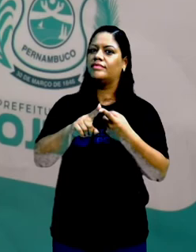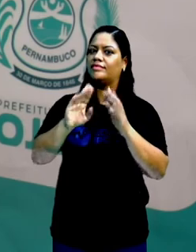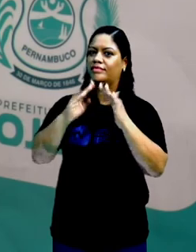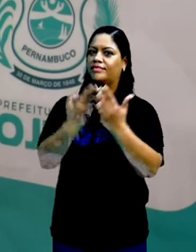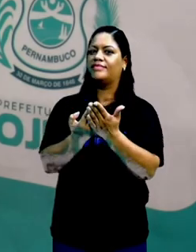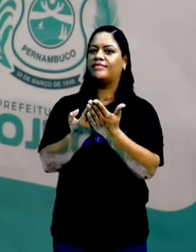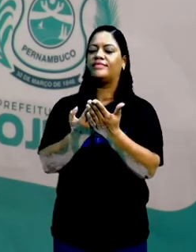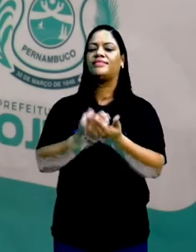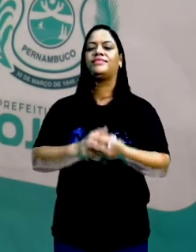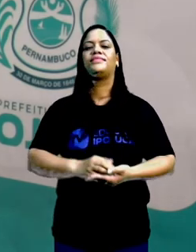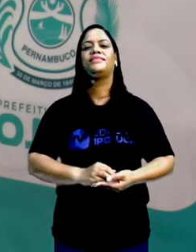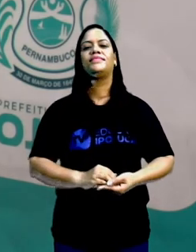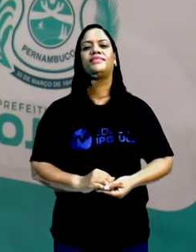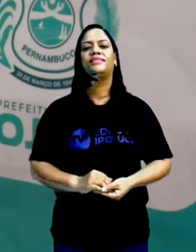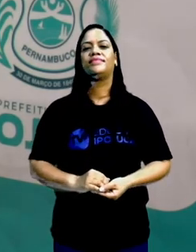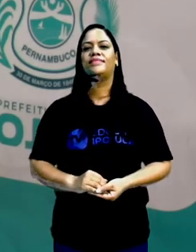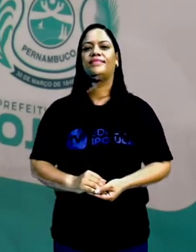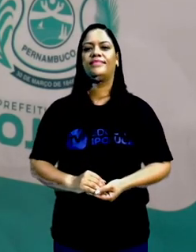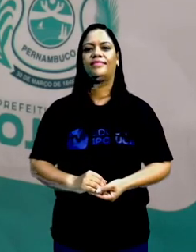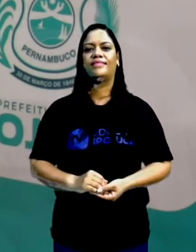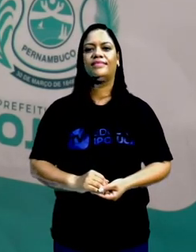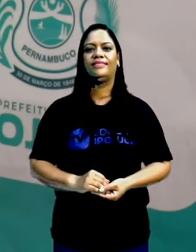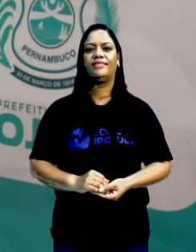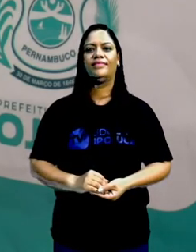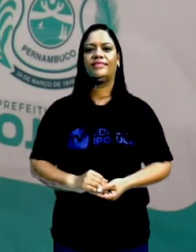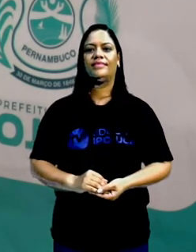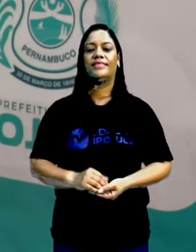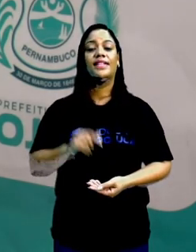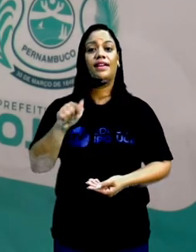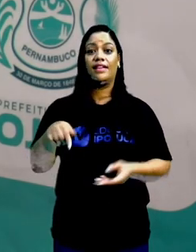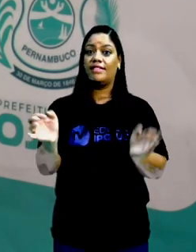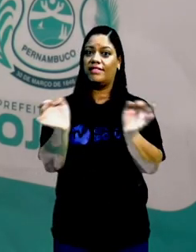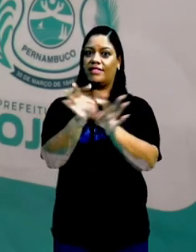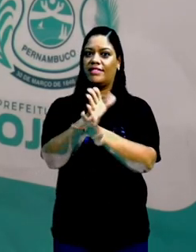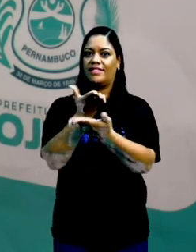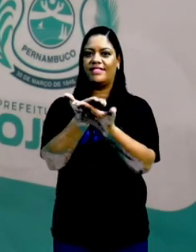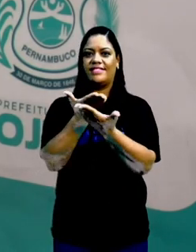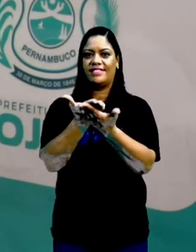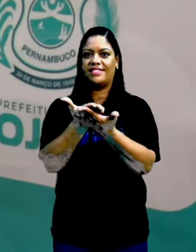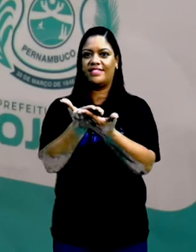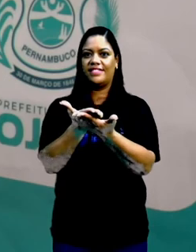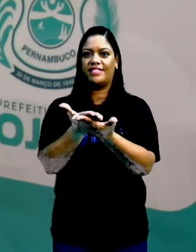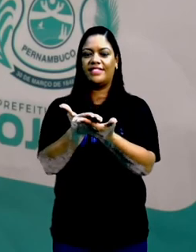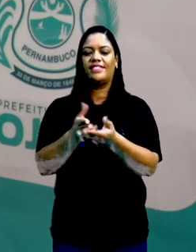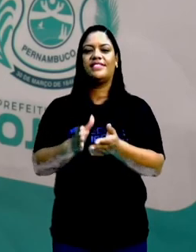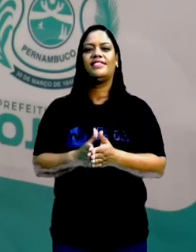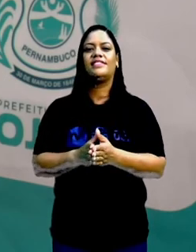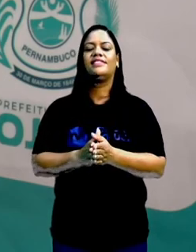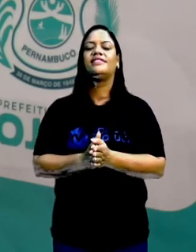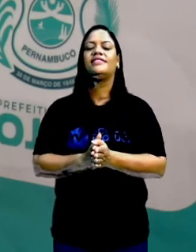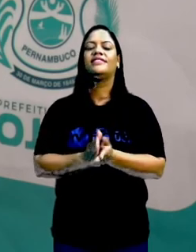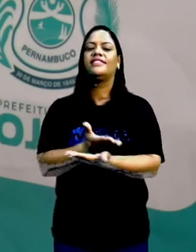certo? E aqui nós terminamos nossa aula. Eu desejo a